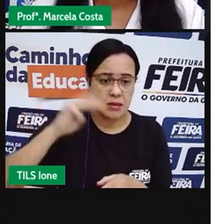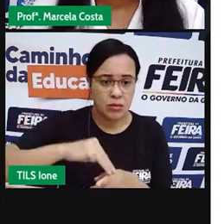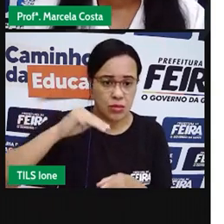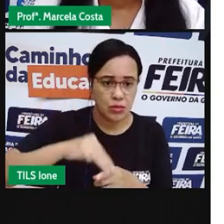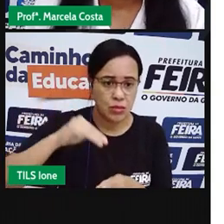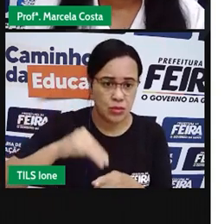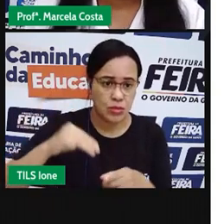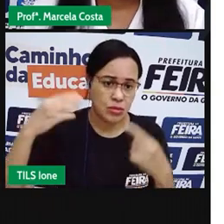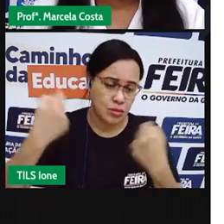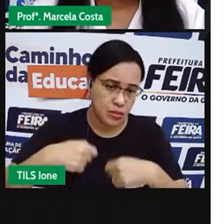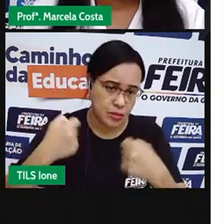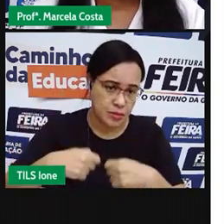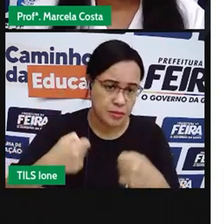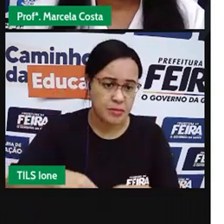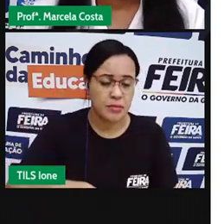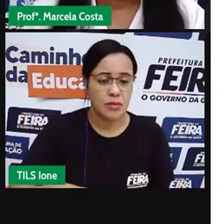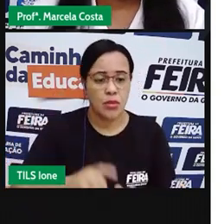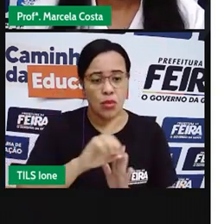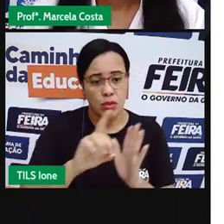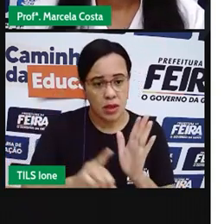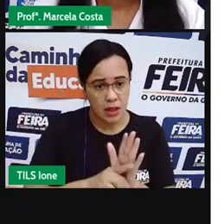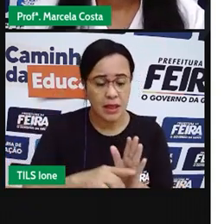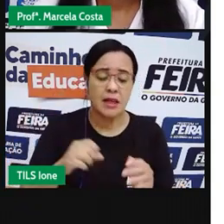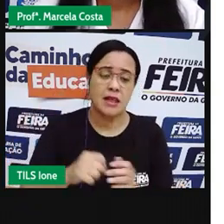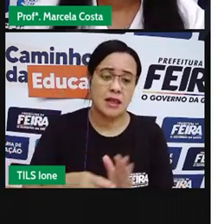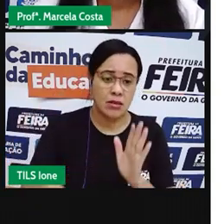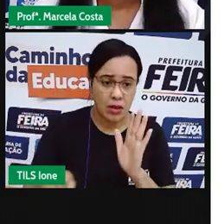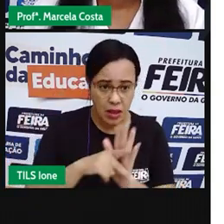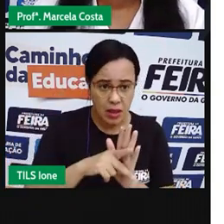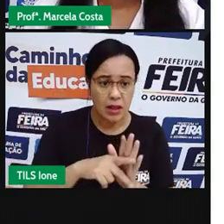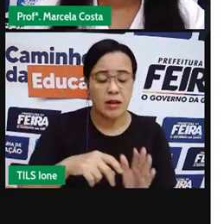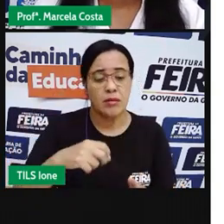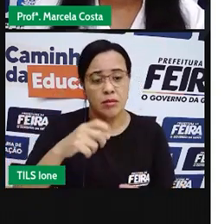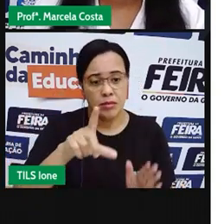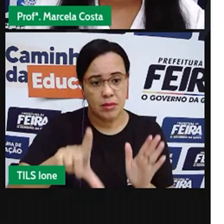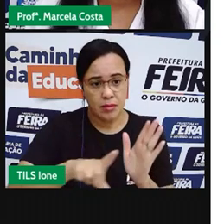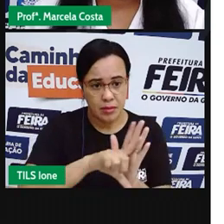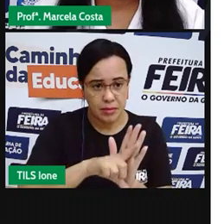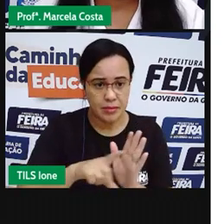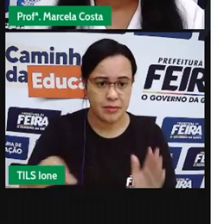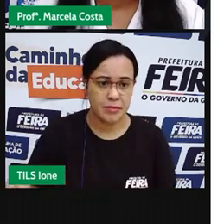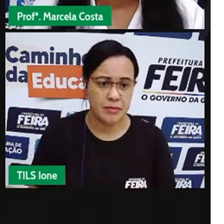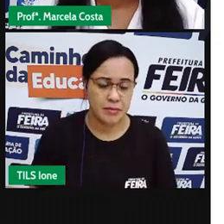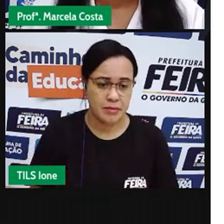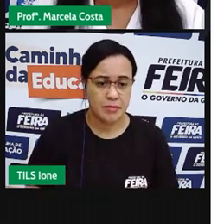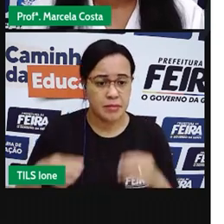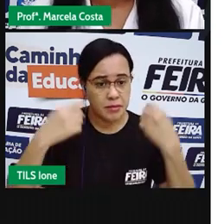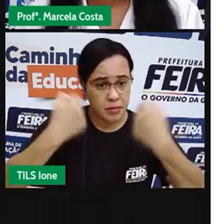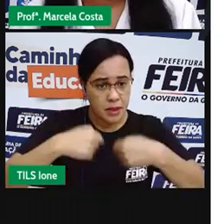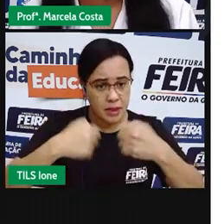a sua determinação, tá? As vias de regra,